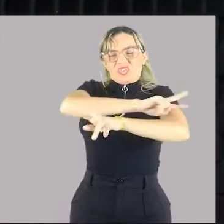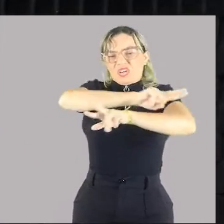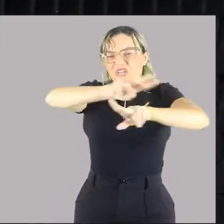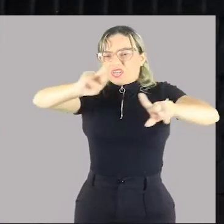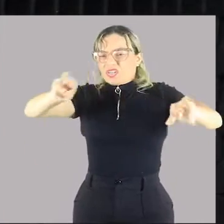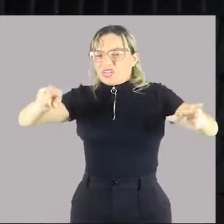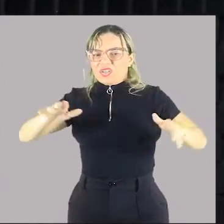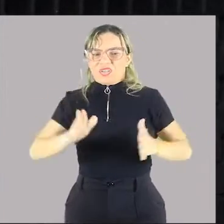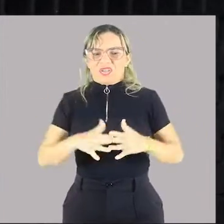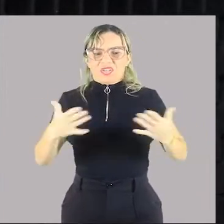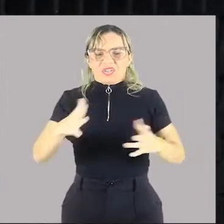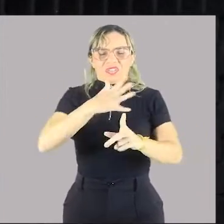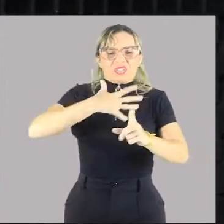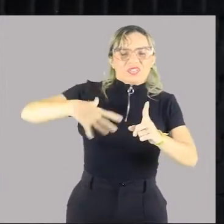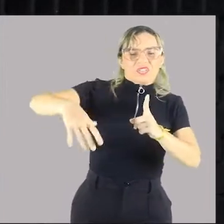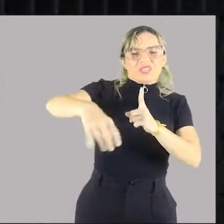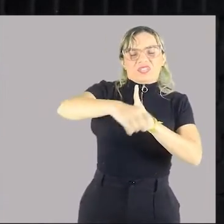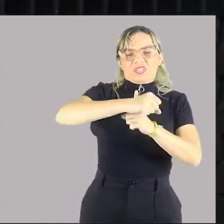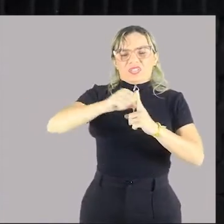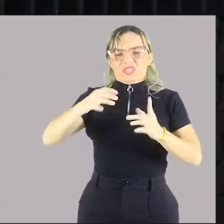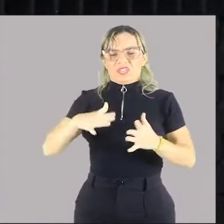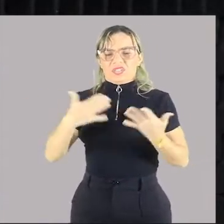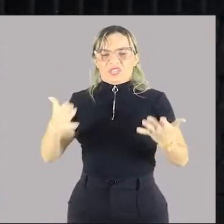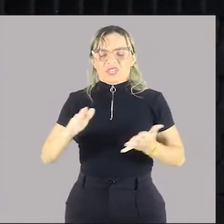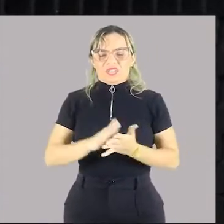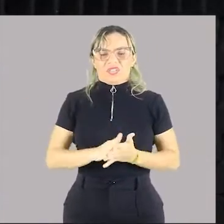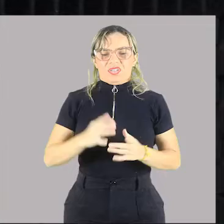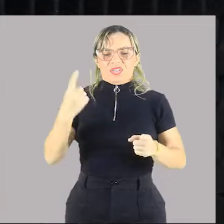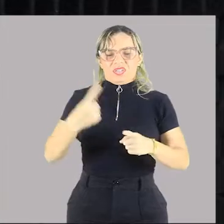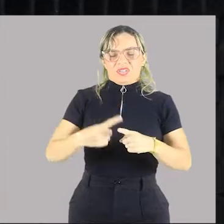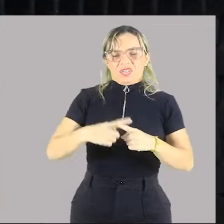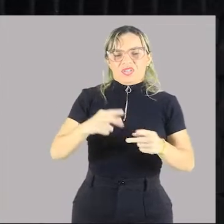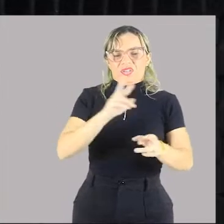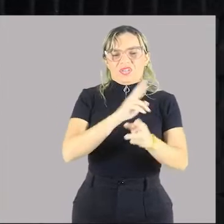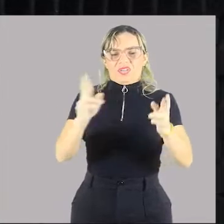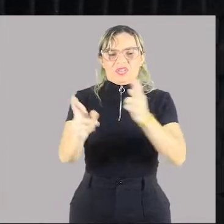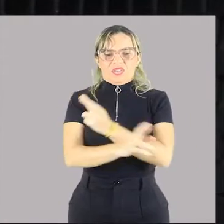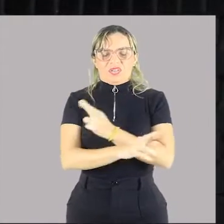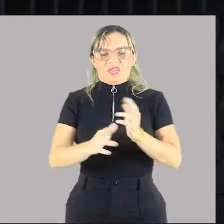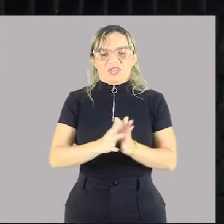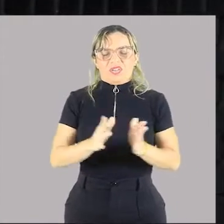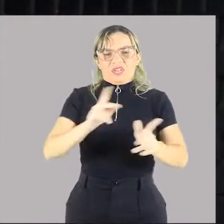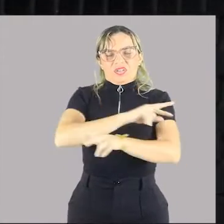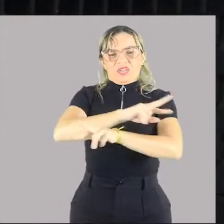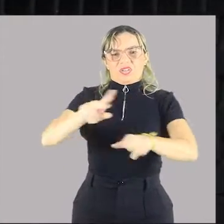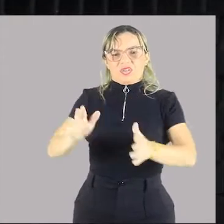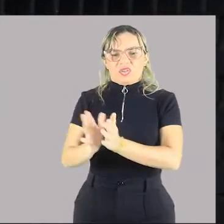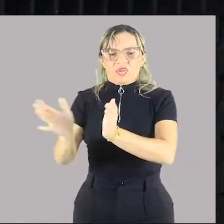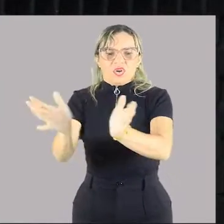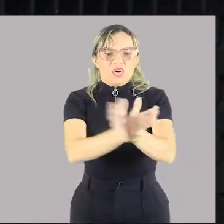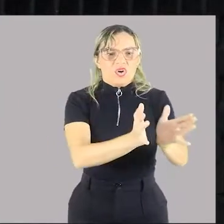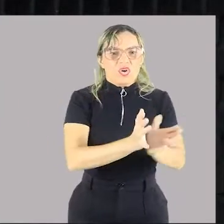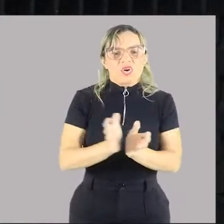heterogêneas, socialmente falando. Porque ela vai envolver diversos setores da sociedade.